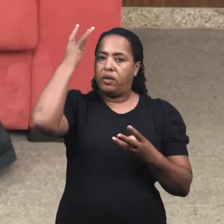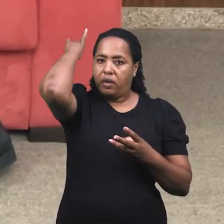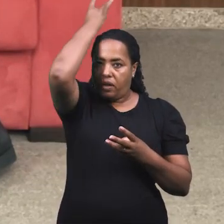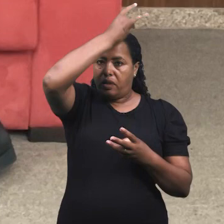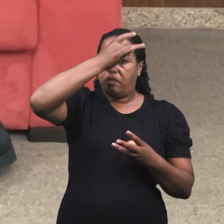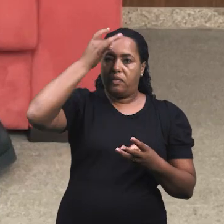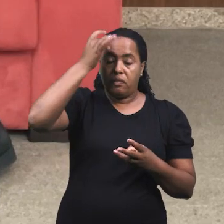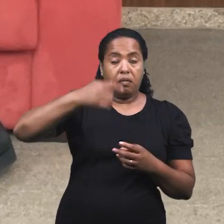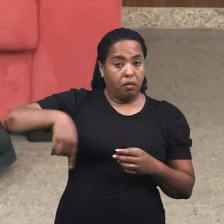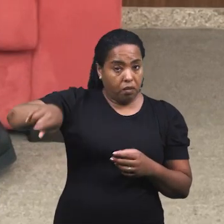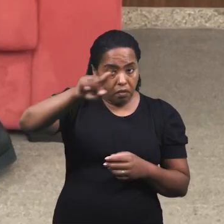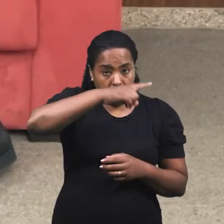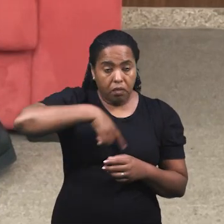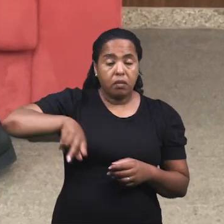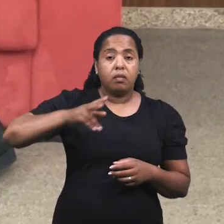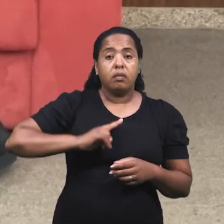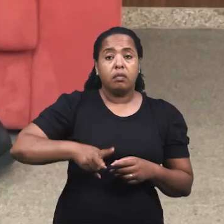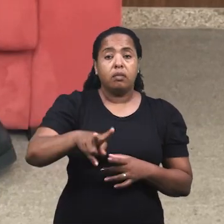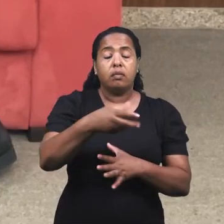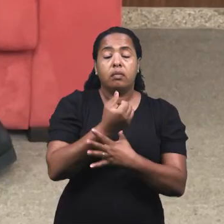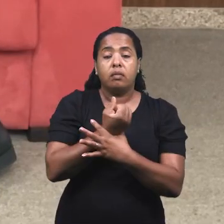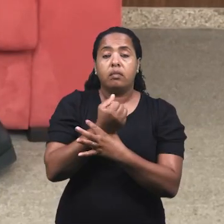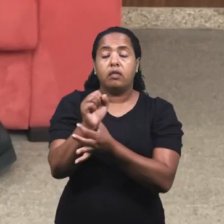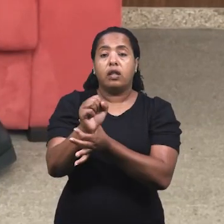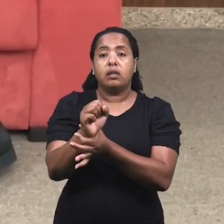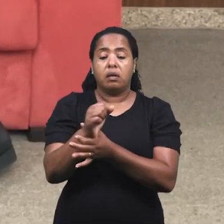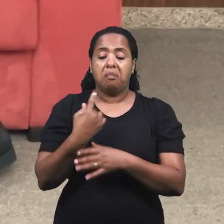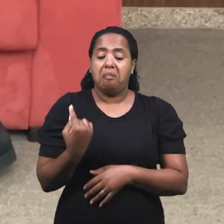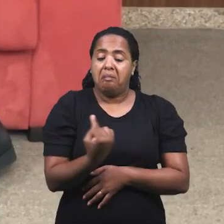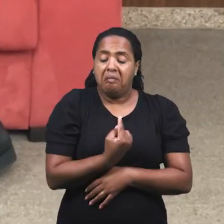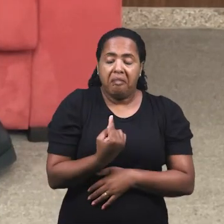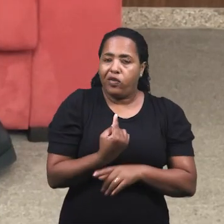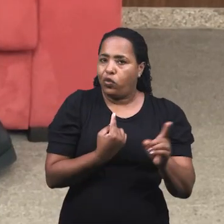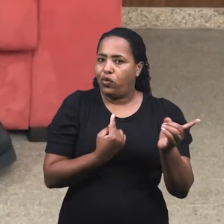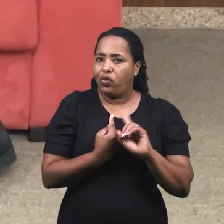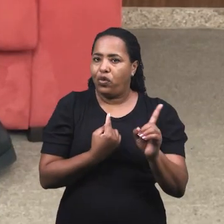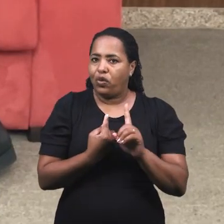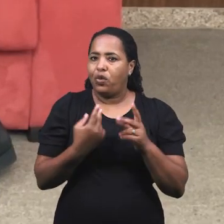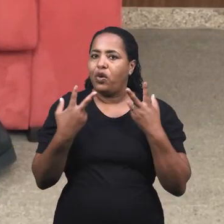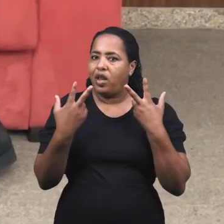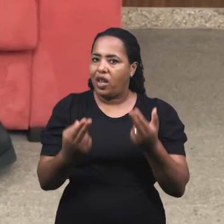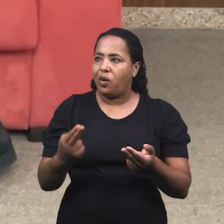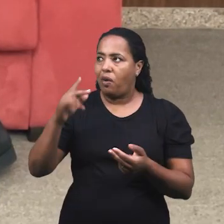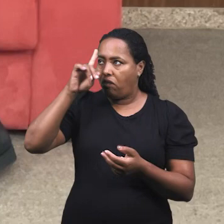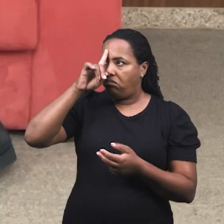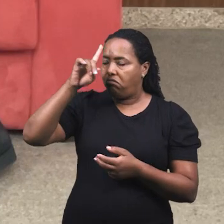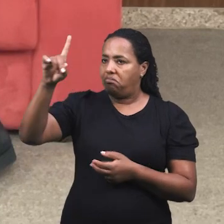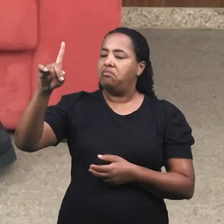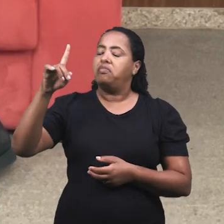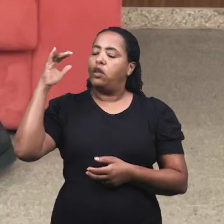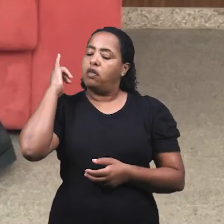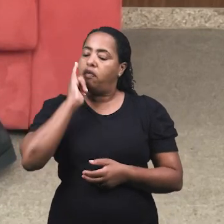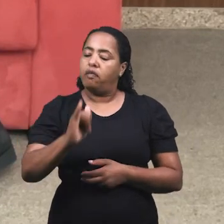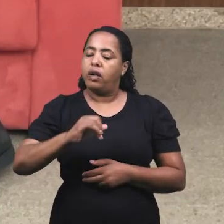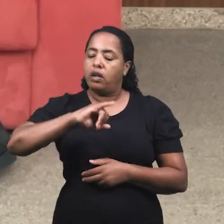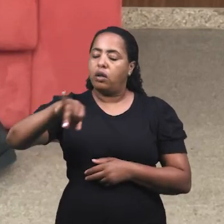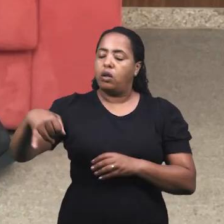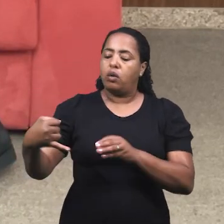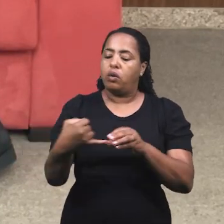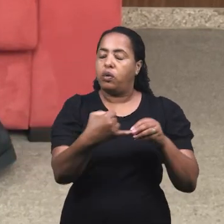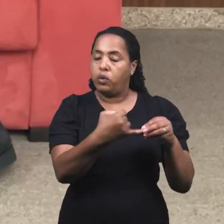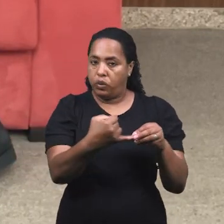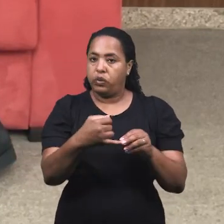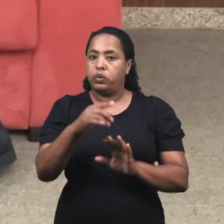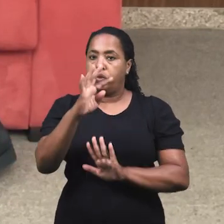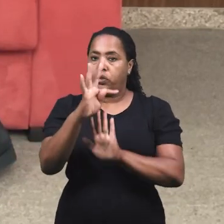do Espírito Santo. Então a igreja ela hoje continua com a segurança de que ela não está só, assim como o pai faz questão de falar